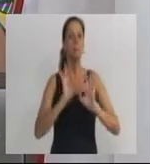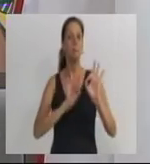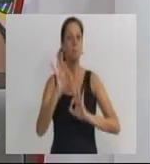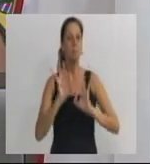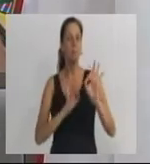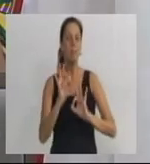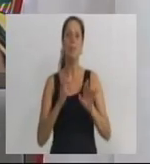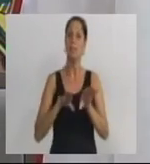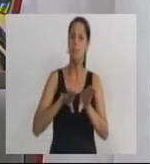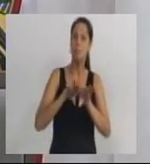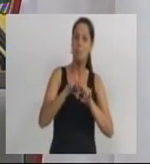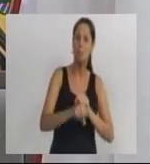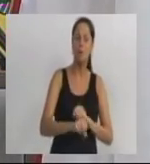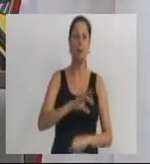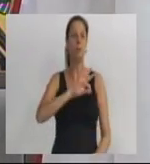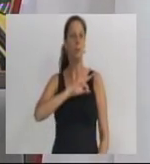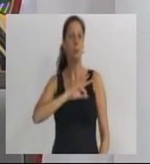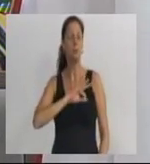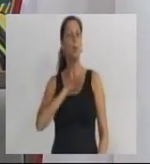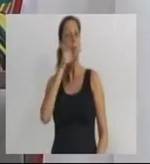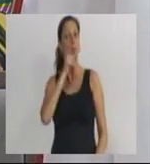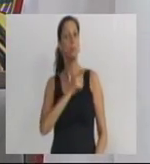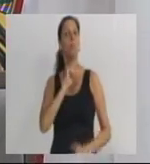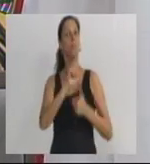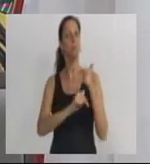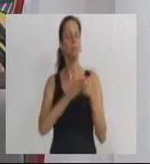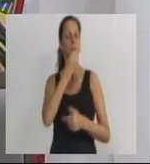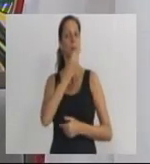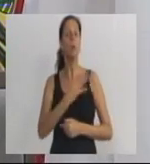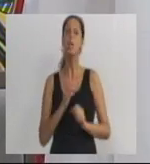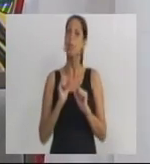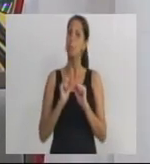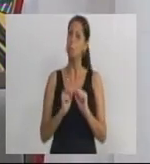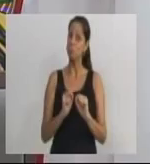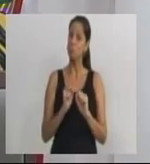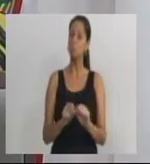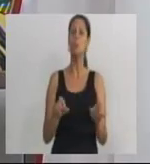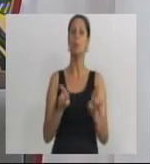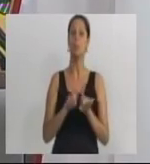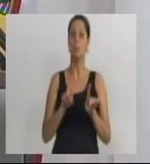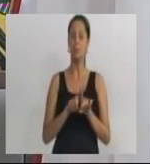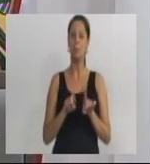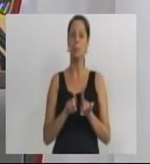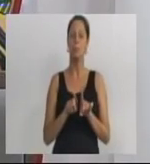mais segurança à comunidade catarinense, que poderiam estar sendo aqui